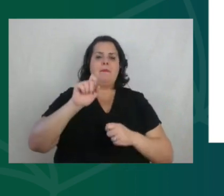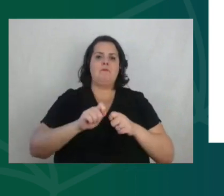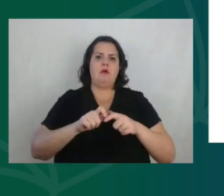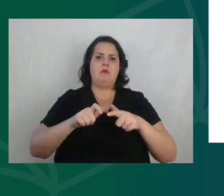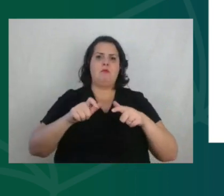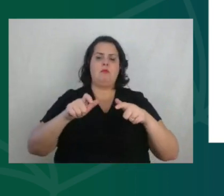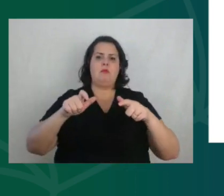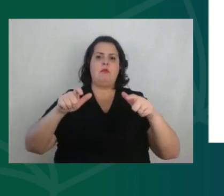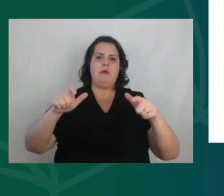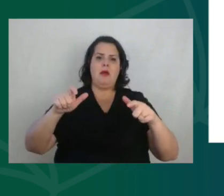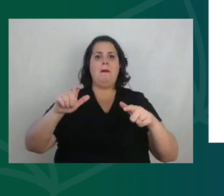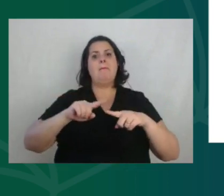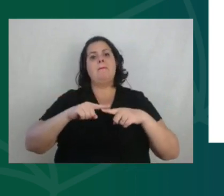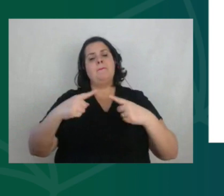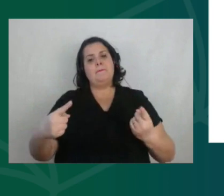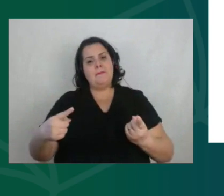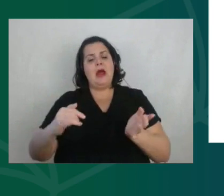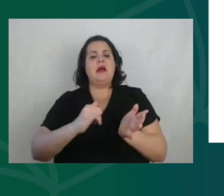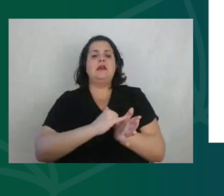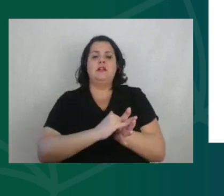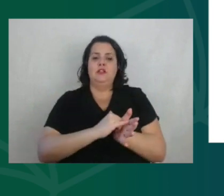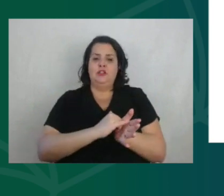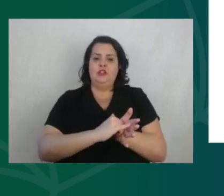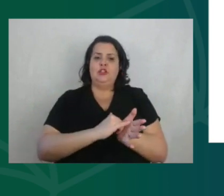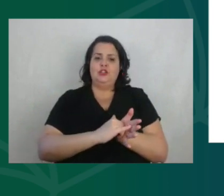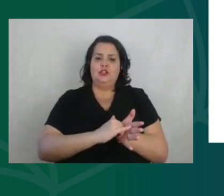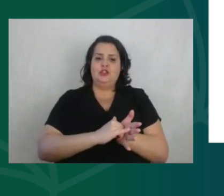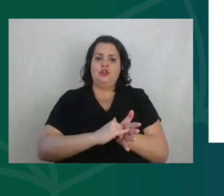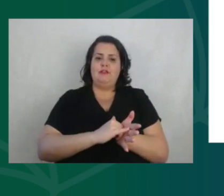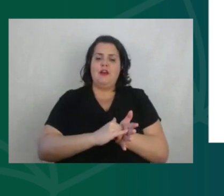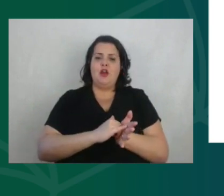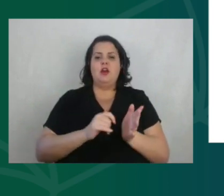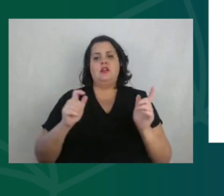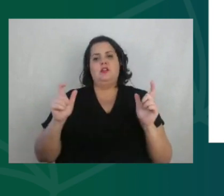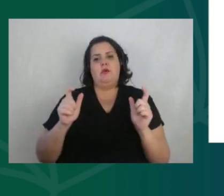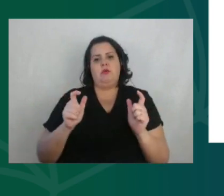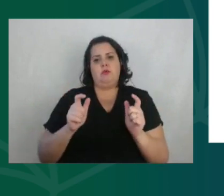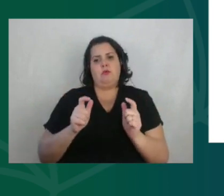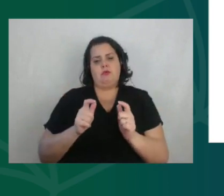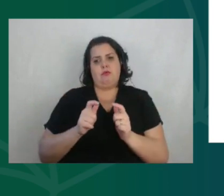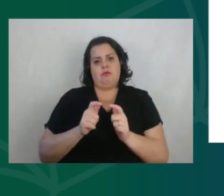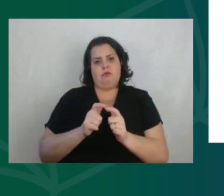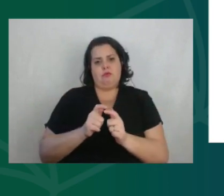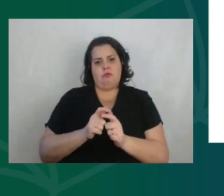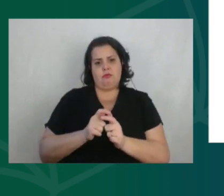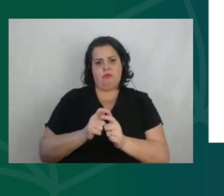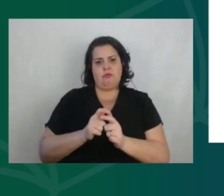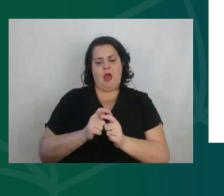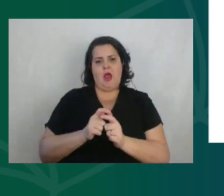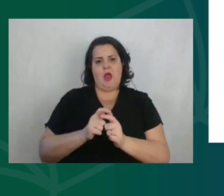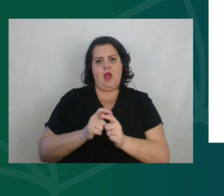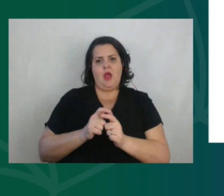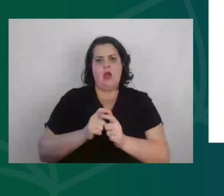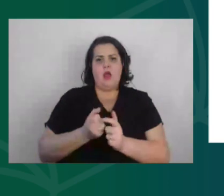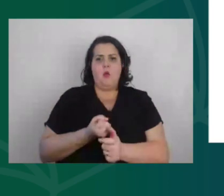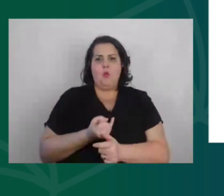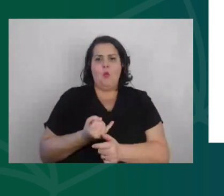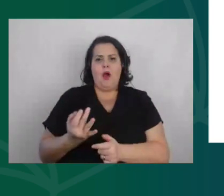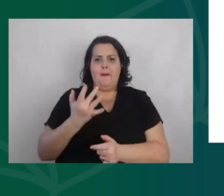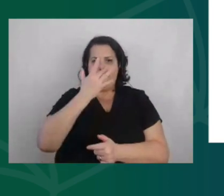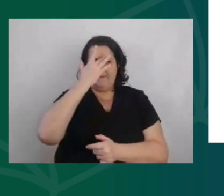de casos. Da mesma forma, a mortalidade tem uma tendência de estabilização. aqui tanto